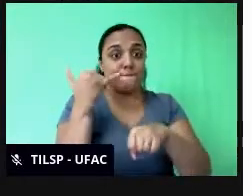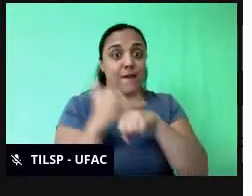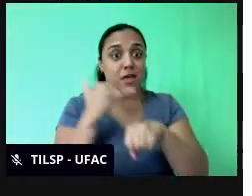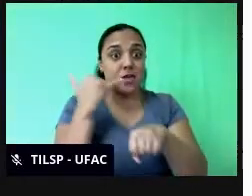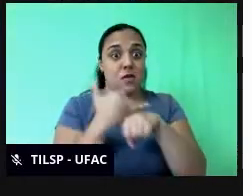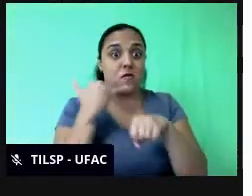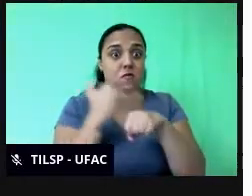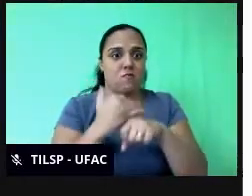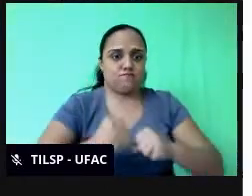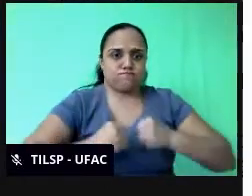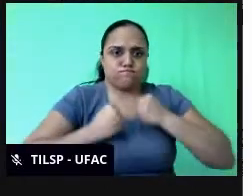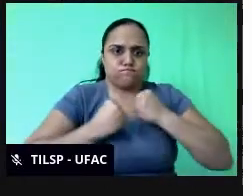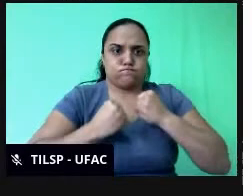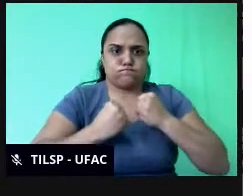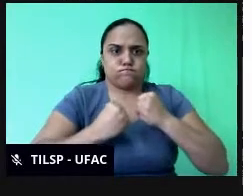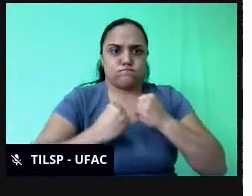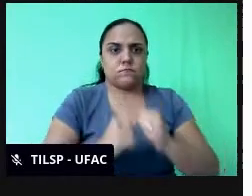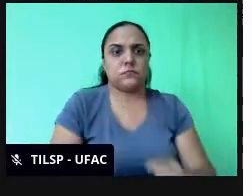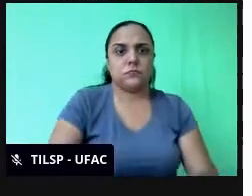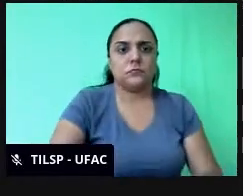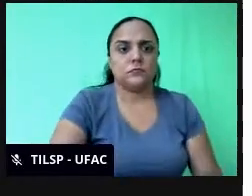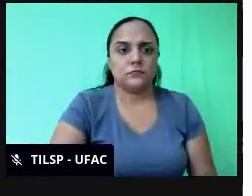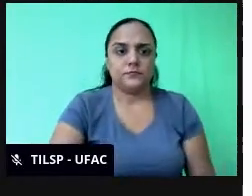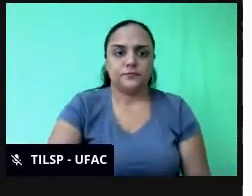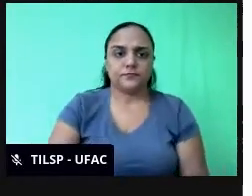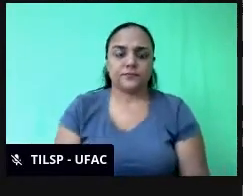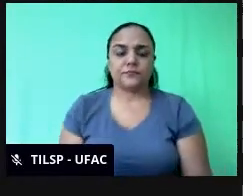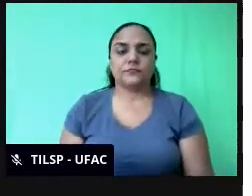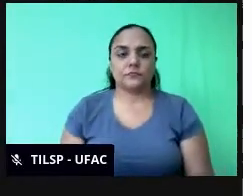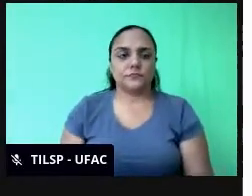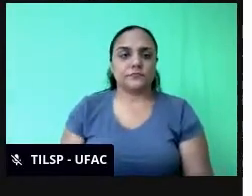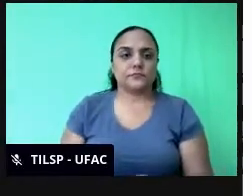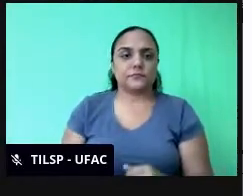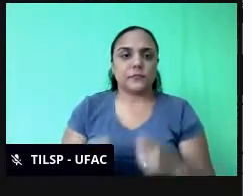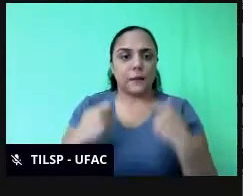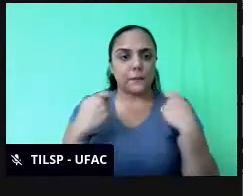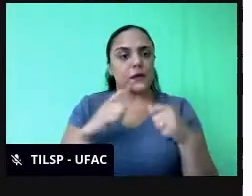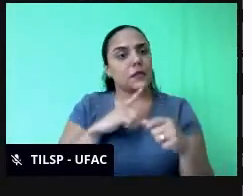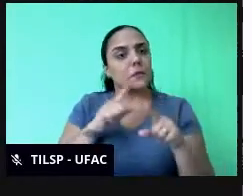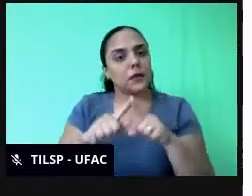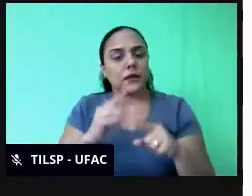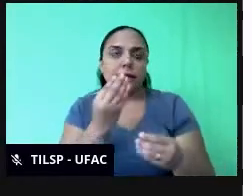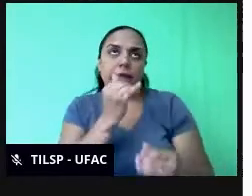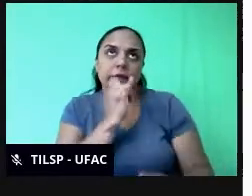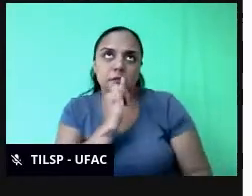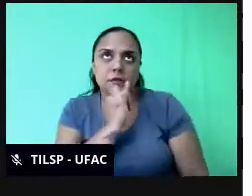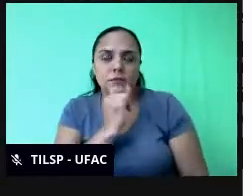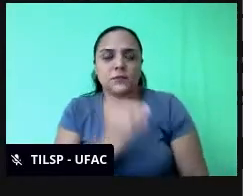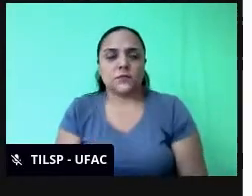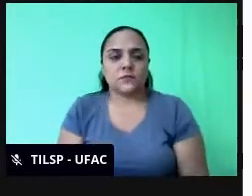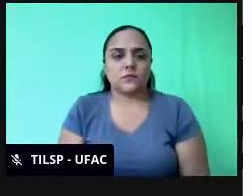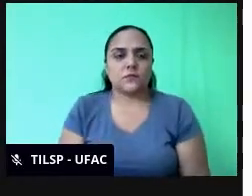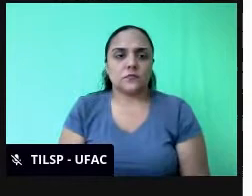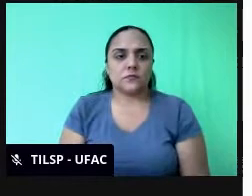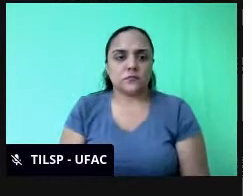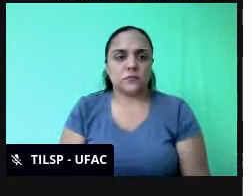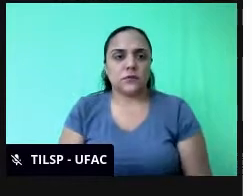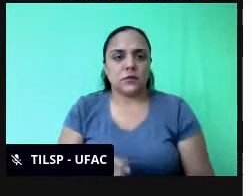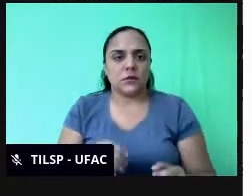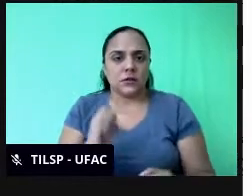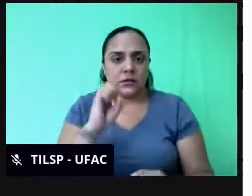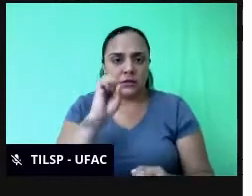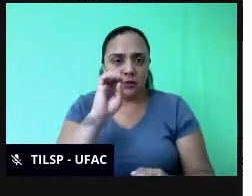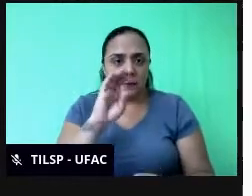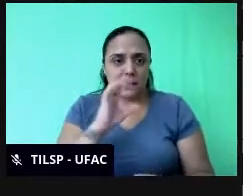utiliza? Meios de otimizar a sua biodisponibilidade, como, por exemplo, o ferro não M, que